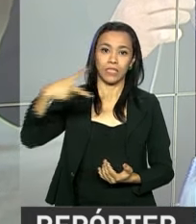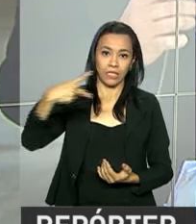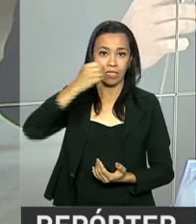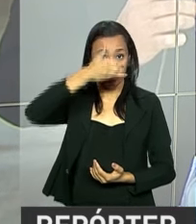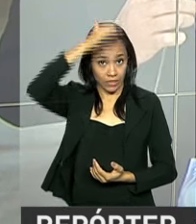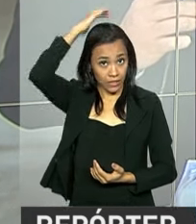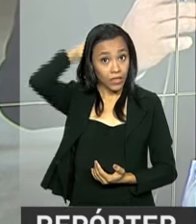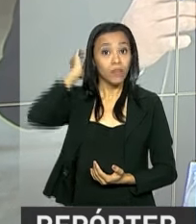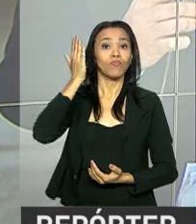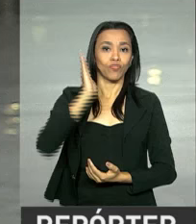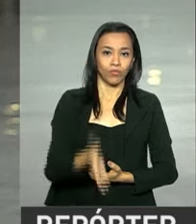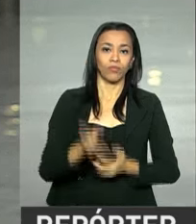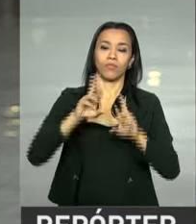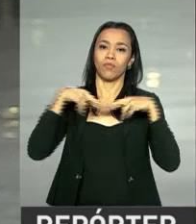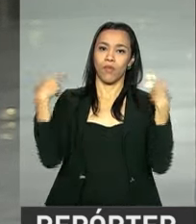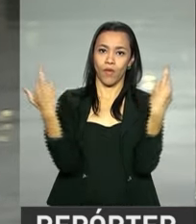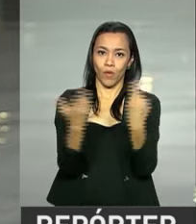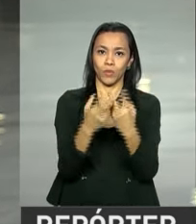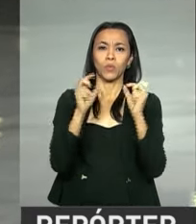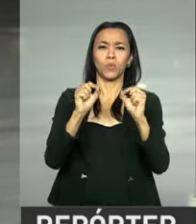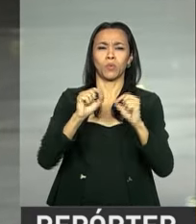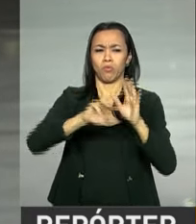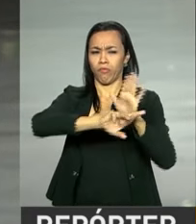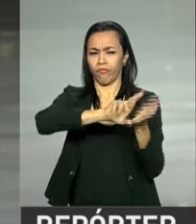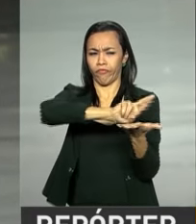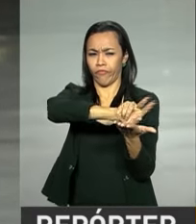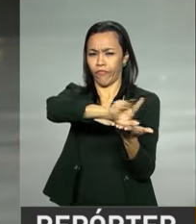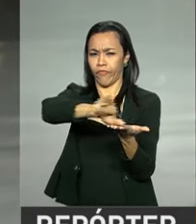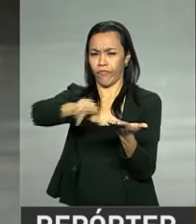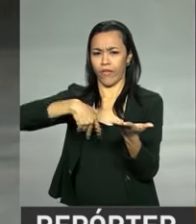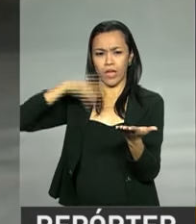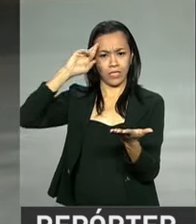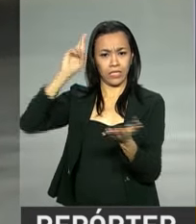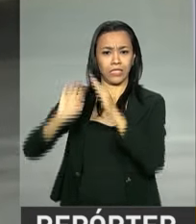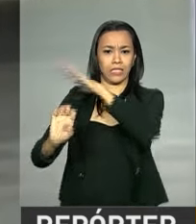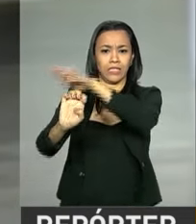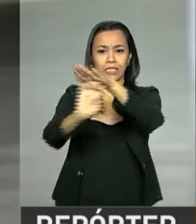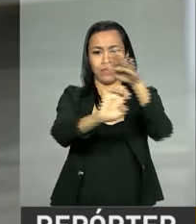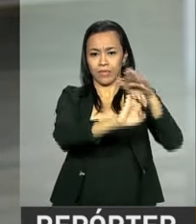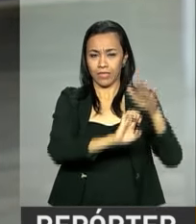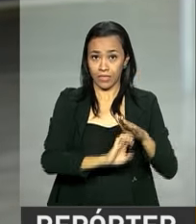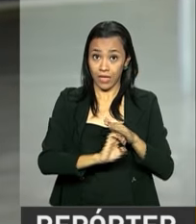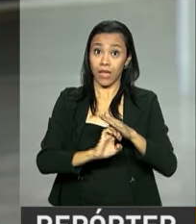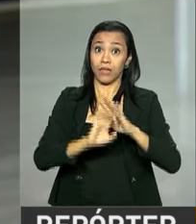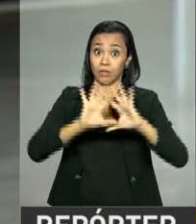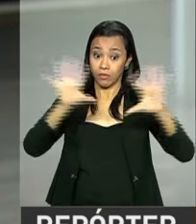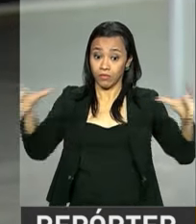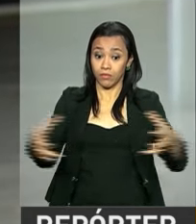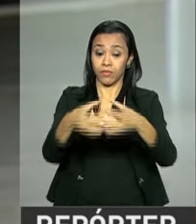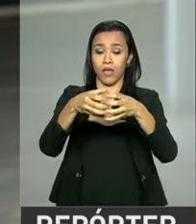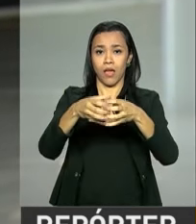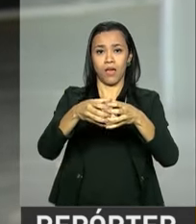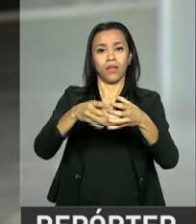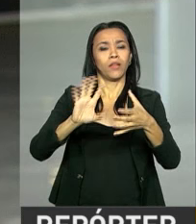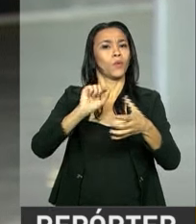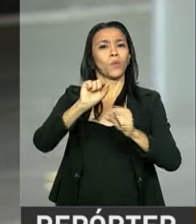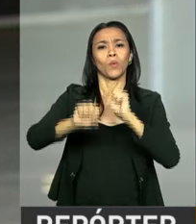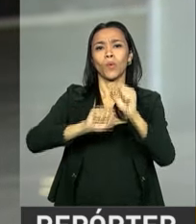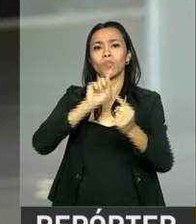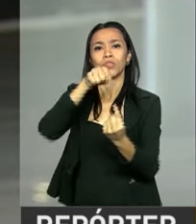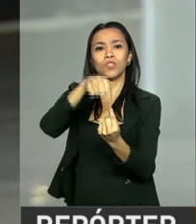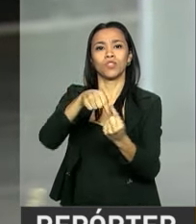se reuniu com empresários do comitê de do comitê de líderes da mobilização empresarial pela